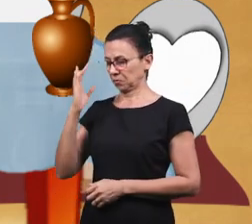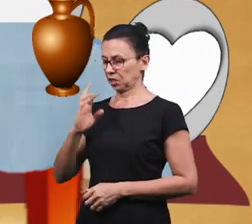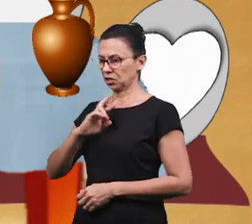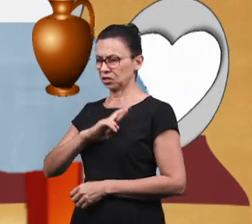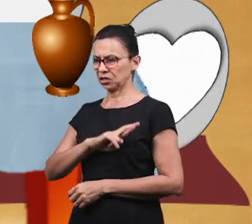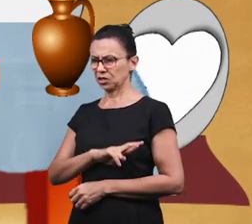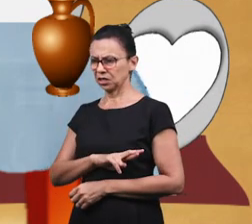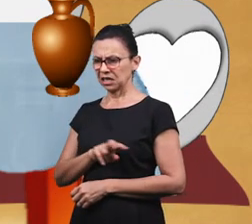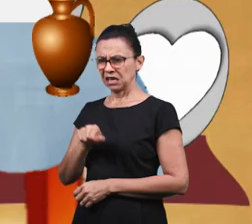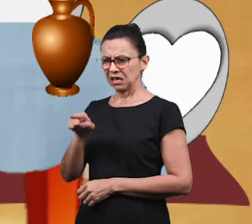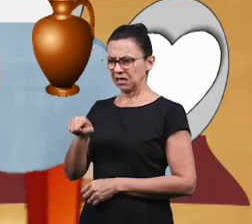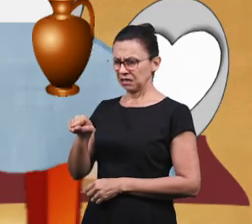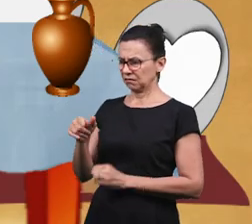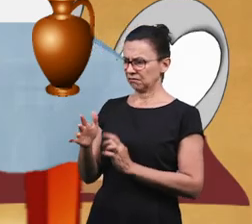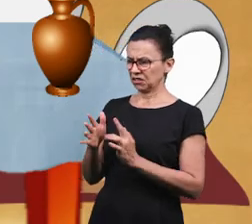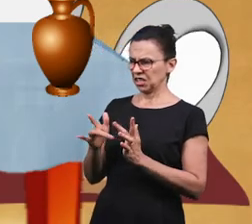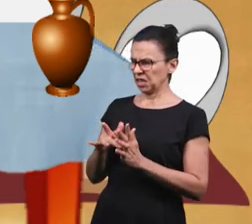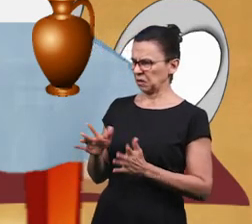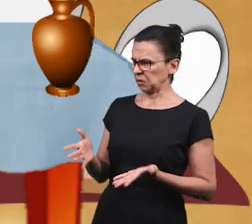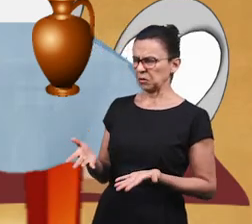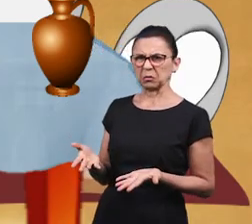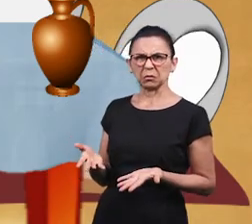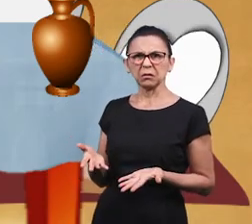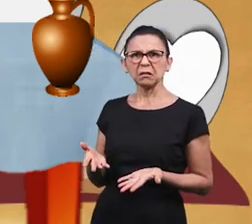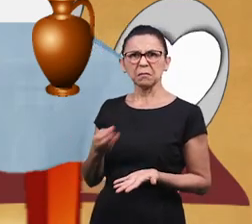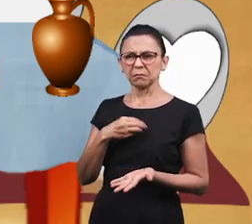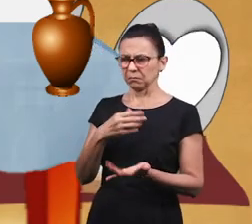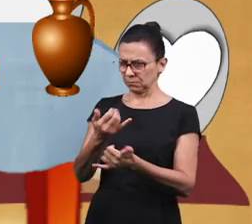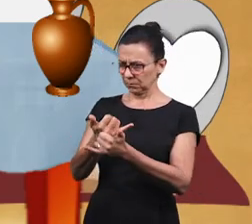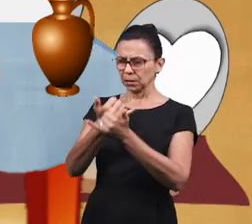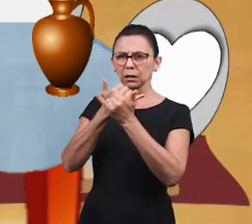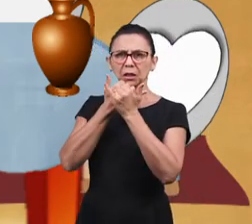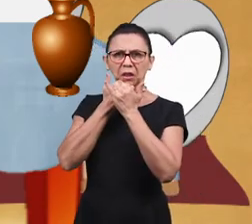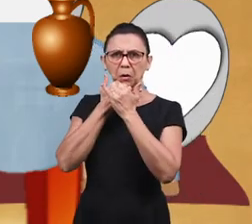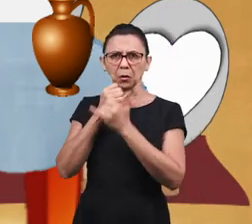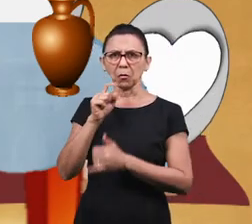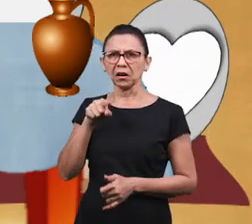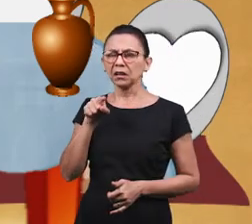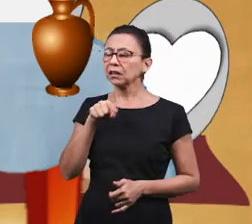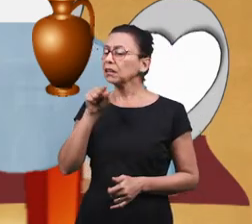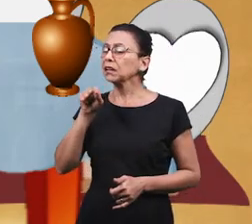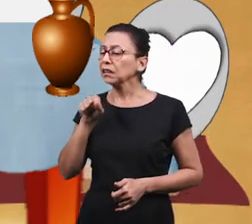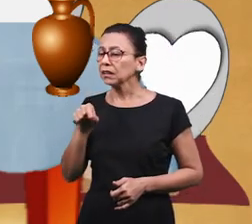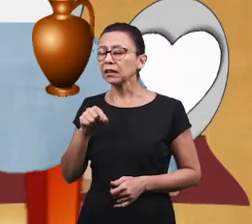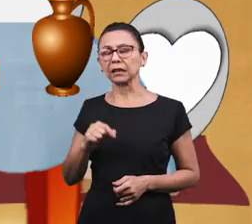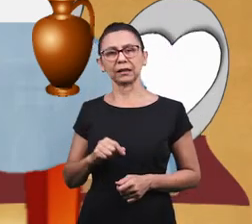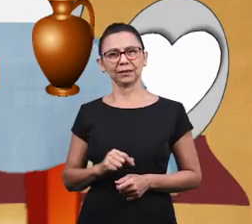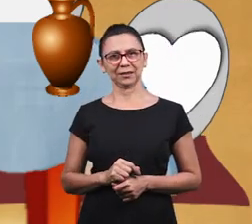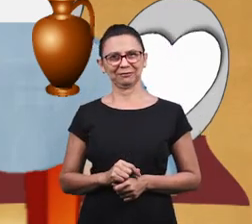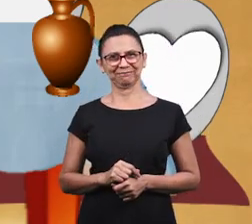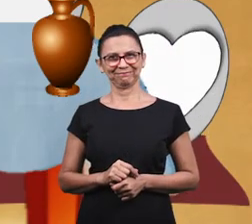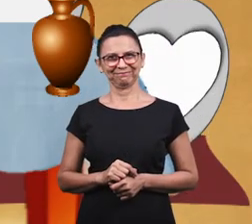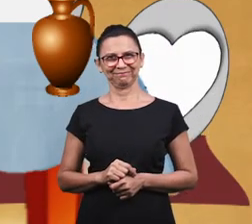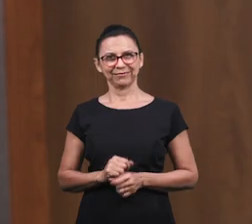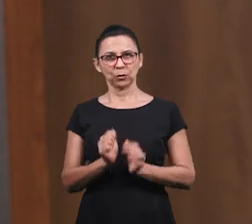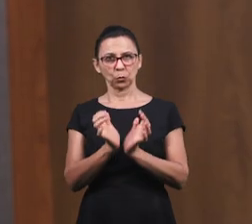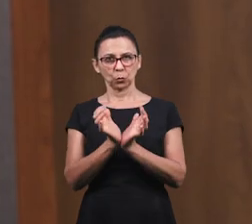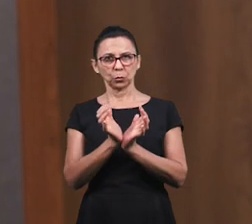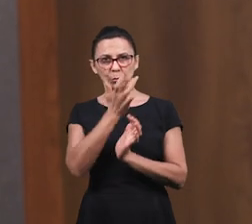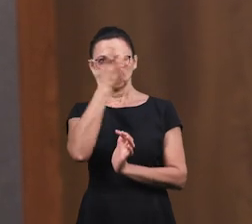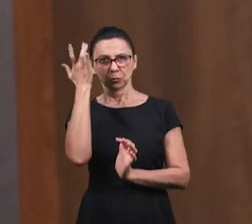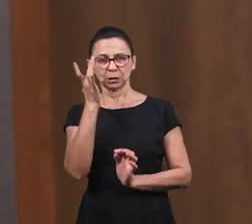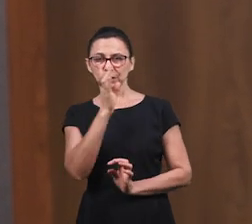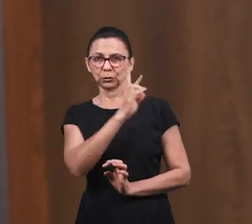assustados e dizendo, que homem é esse que até perdoa pecados? O que aqueles religiosos não